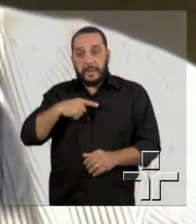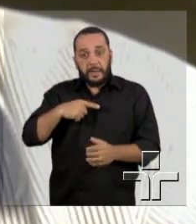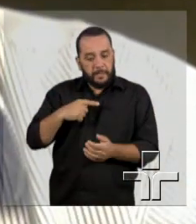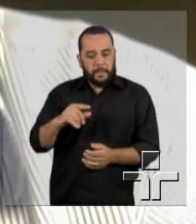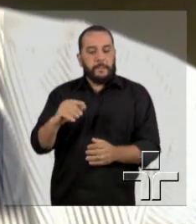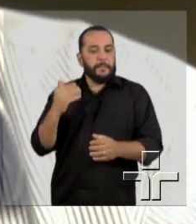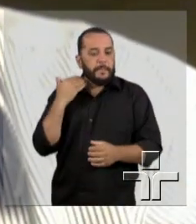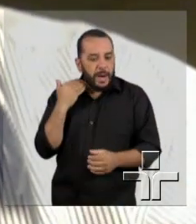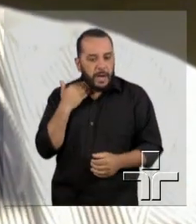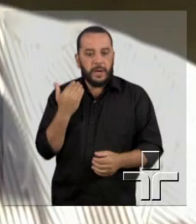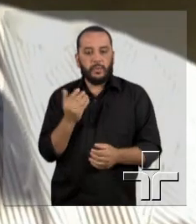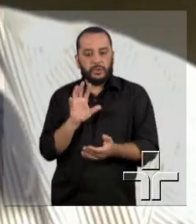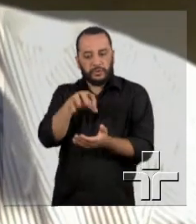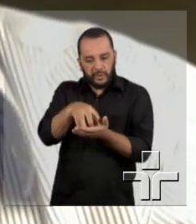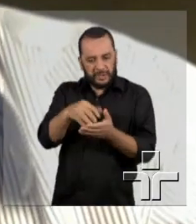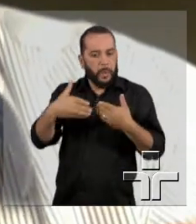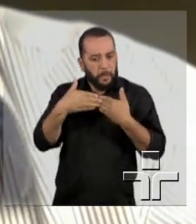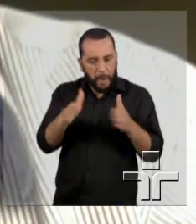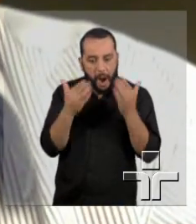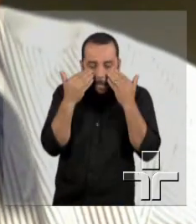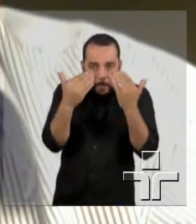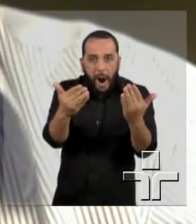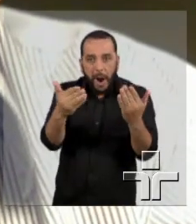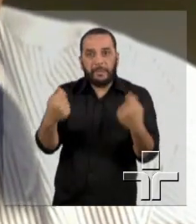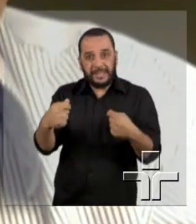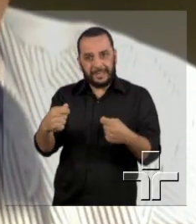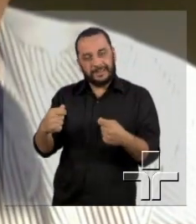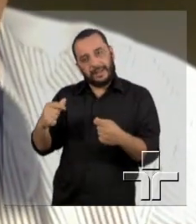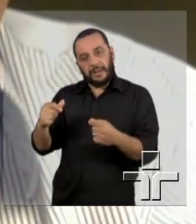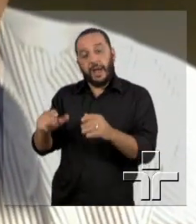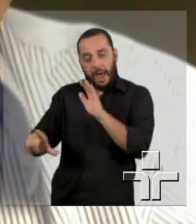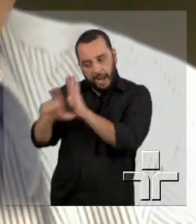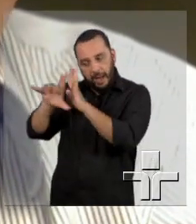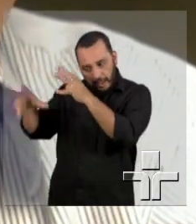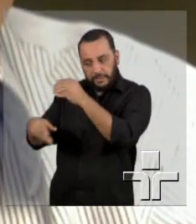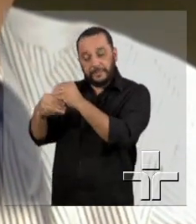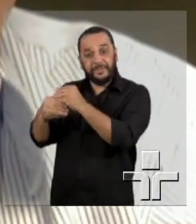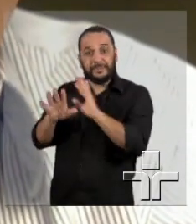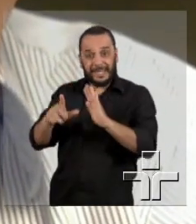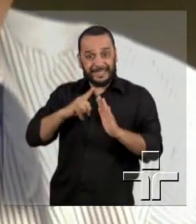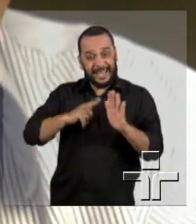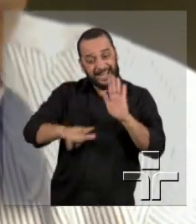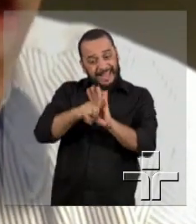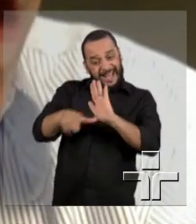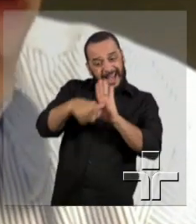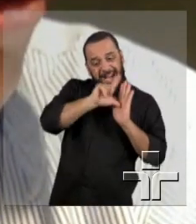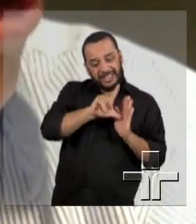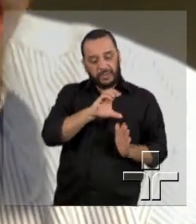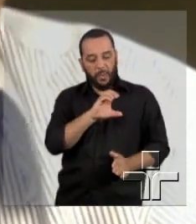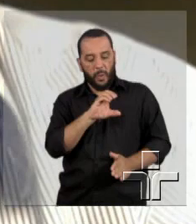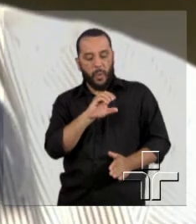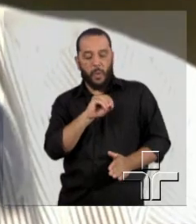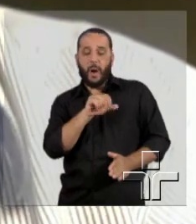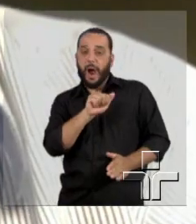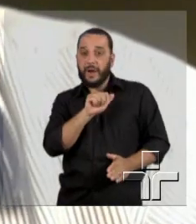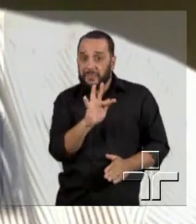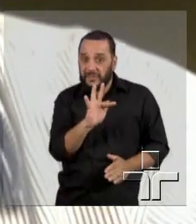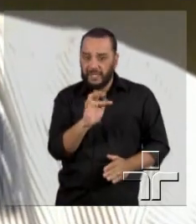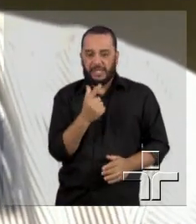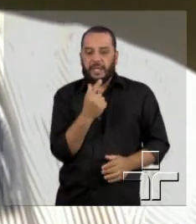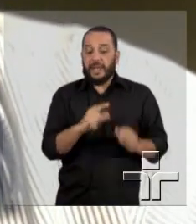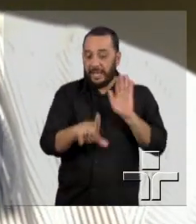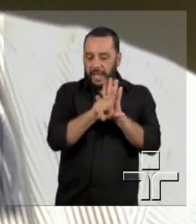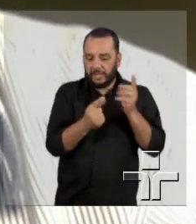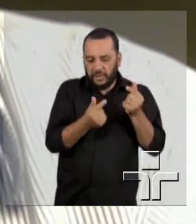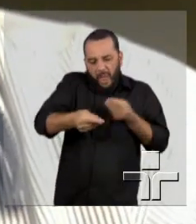por uma ordem judicial, que é a lei complementar. E a outra, anterior do COAF, a lavagem de dinheiro, não fala